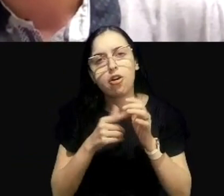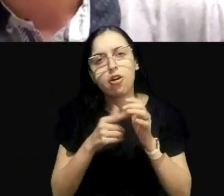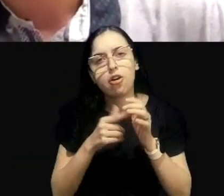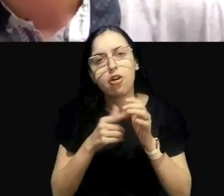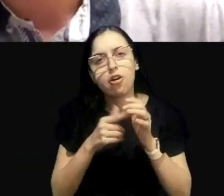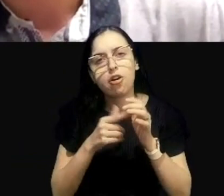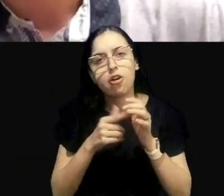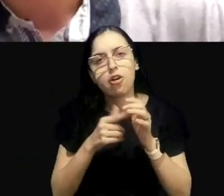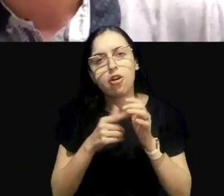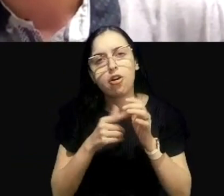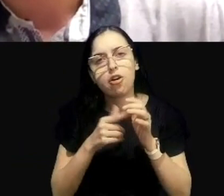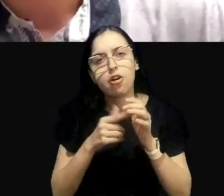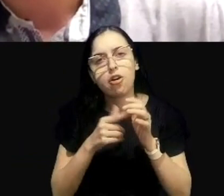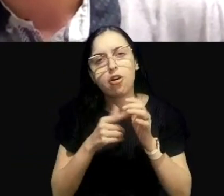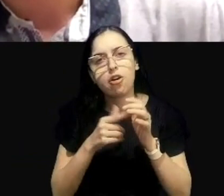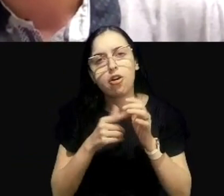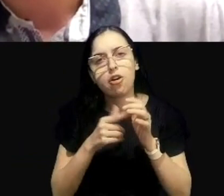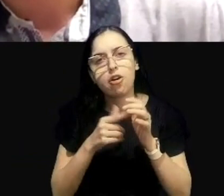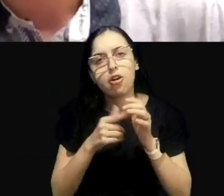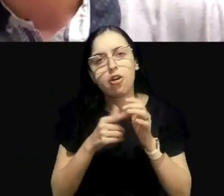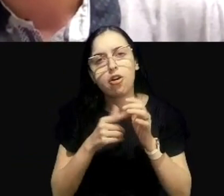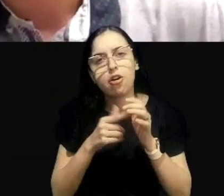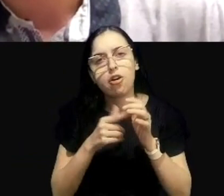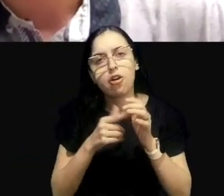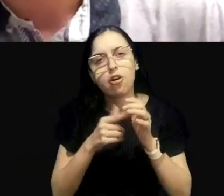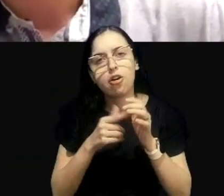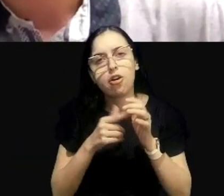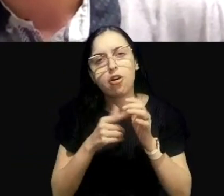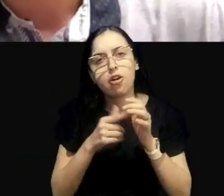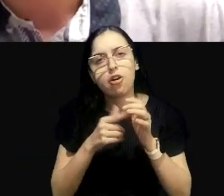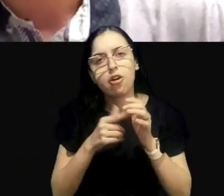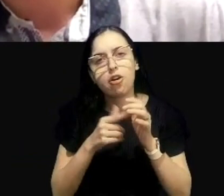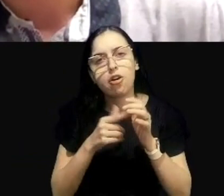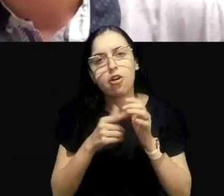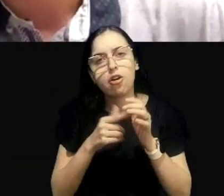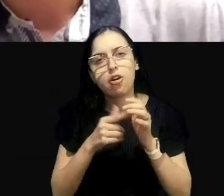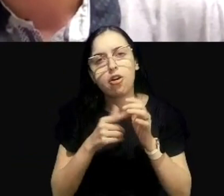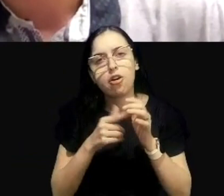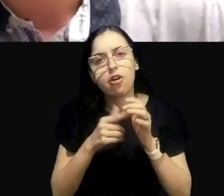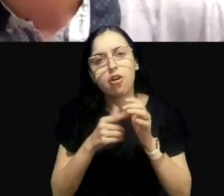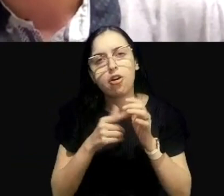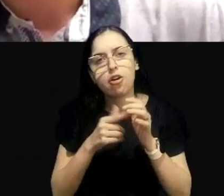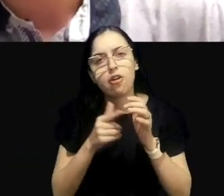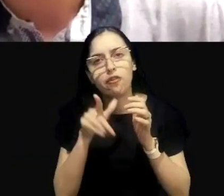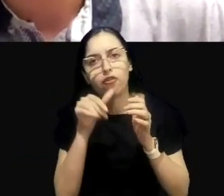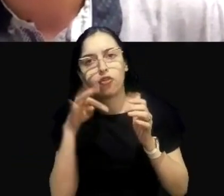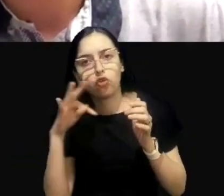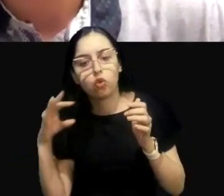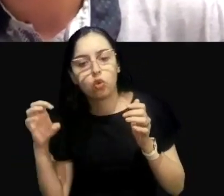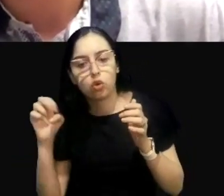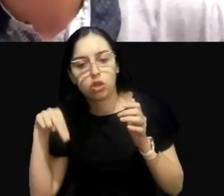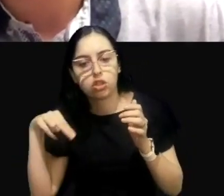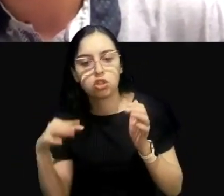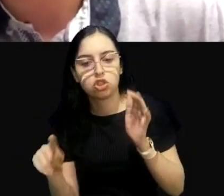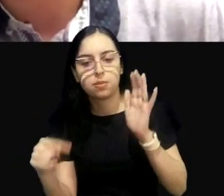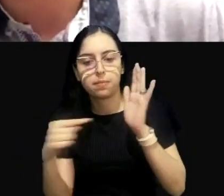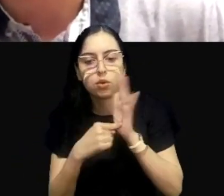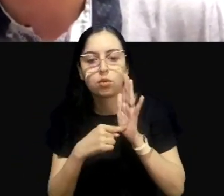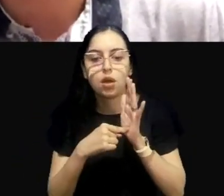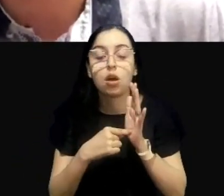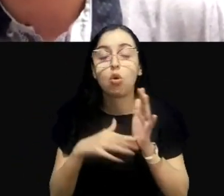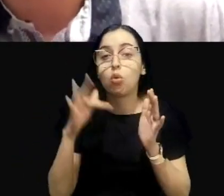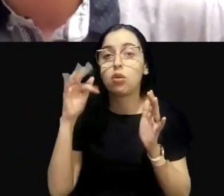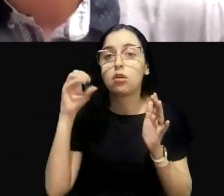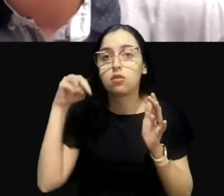riscos azuis paralelos. Abaixo, em letras azuis, rio. Na parte inferior, faixa vermelha. Provavelmente vocês já